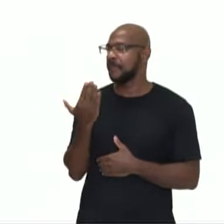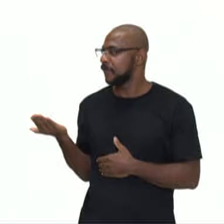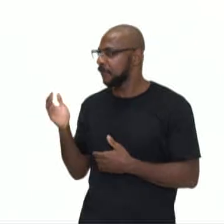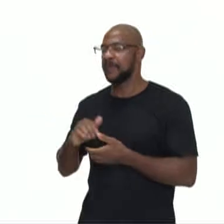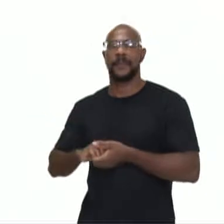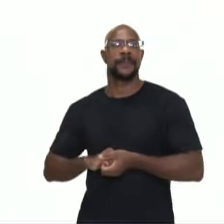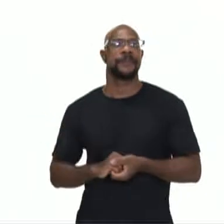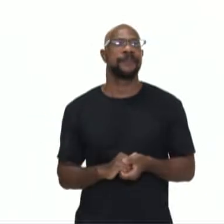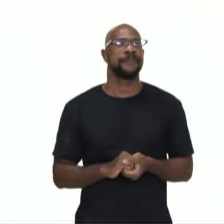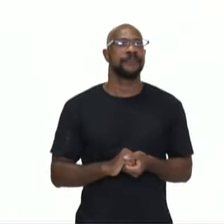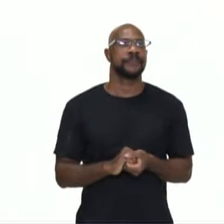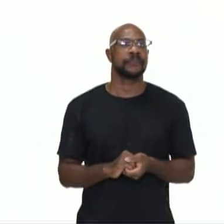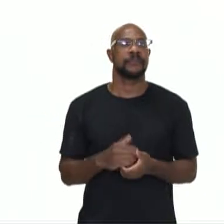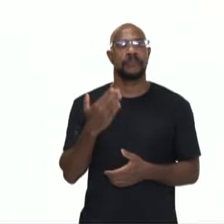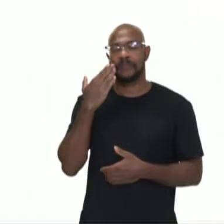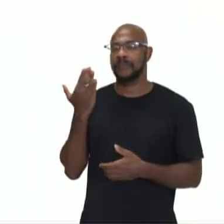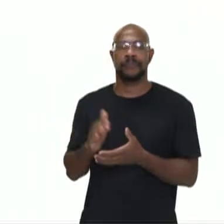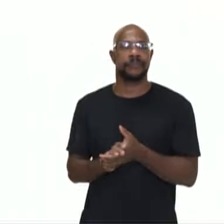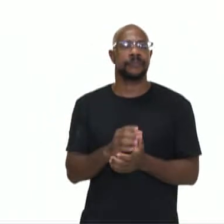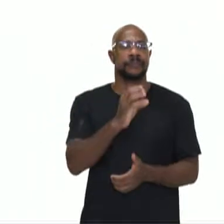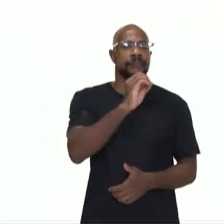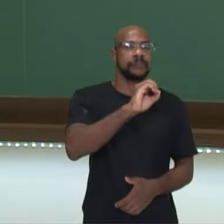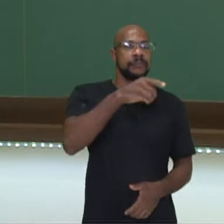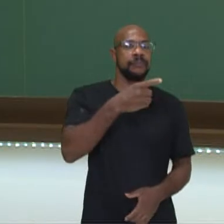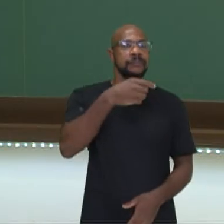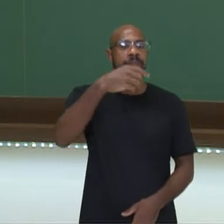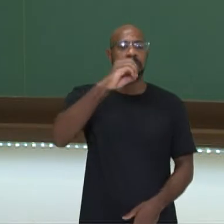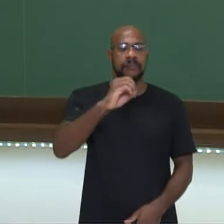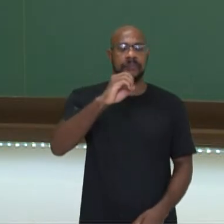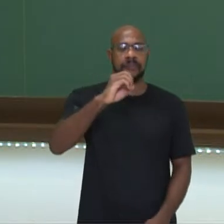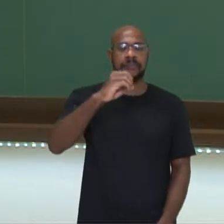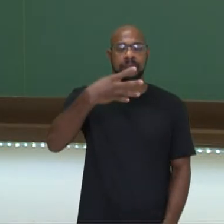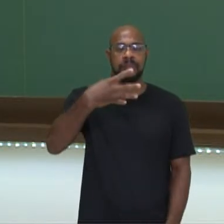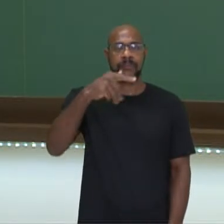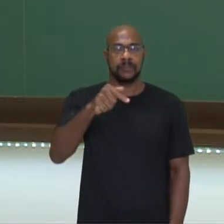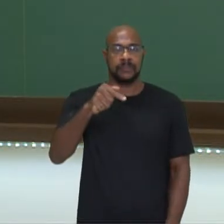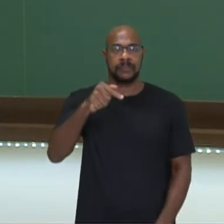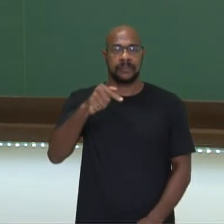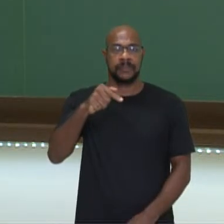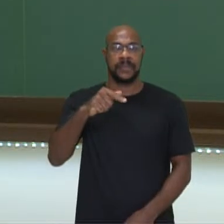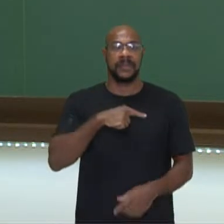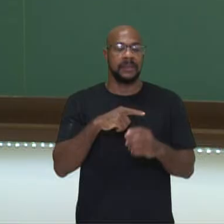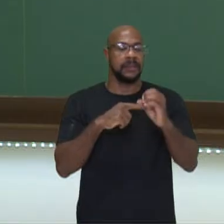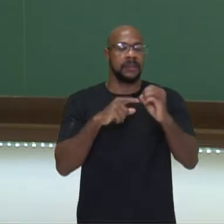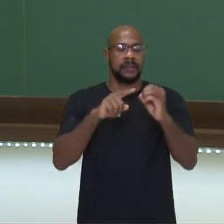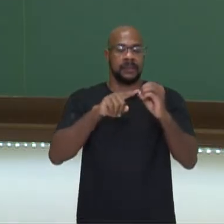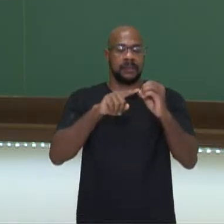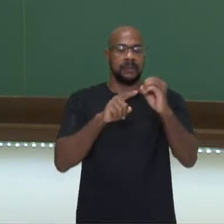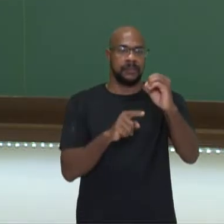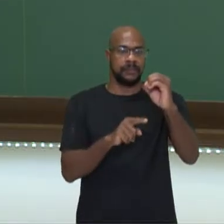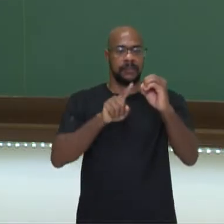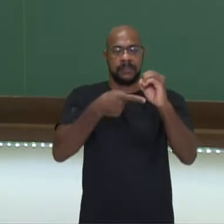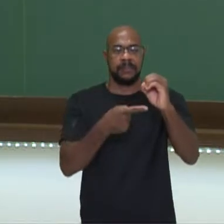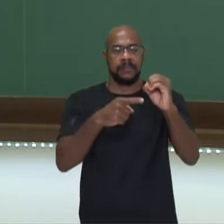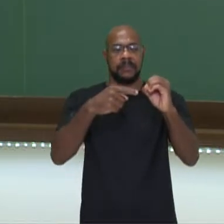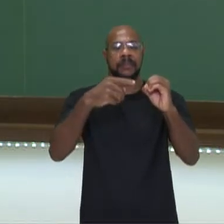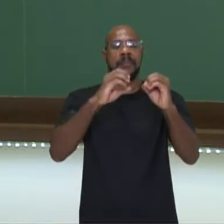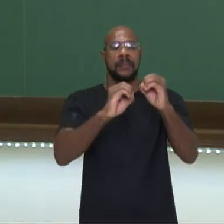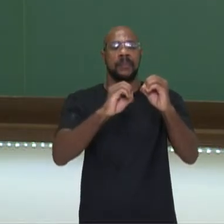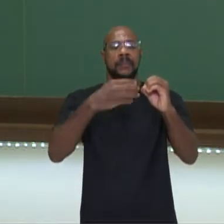você. 0,047. Eu tenho 3 casas depois da vírgula, então eu vou escolher o 1000 como